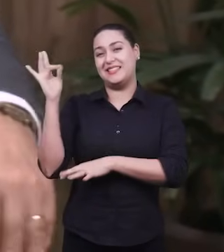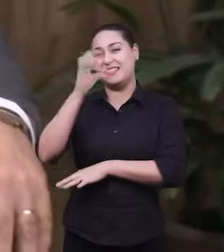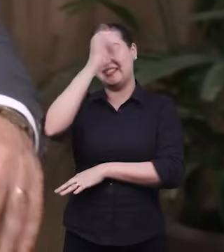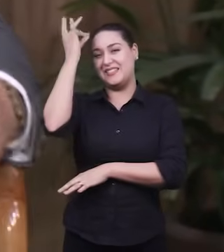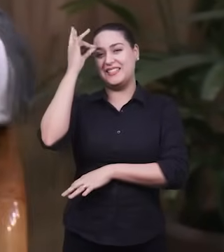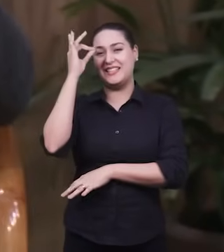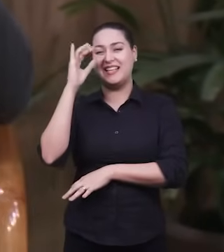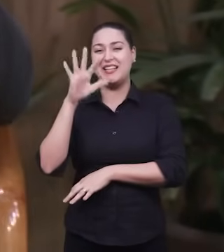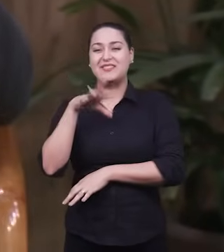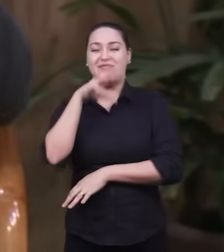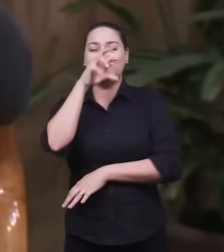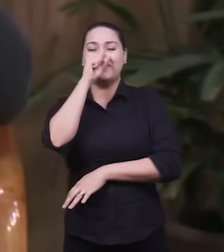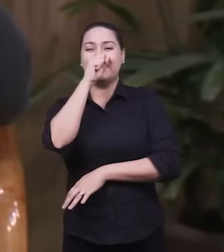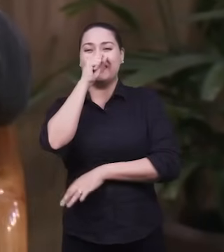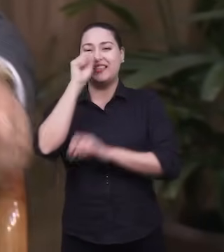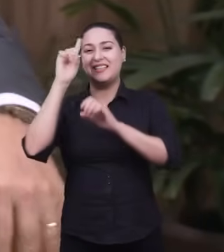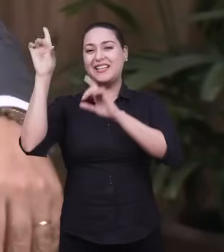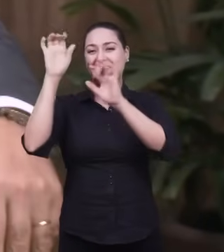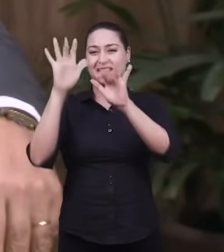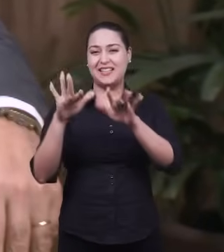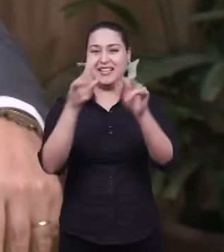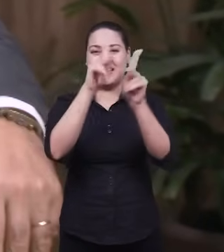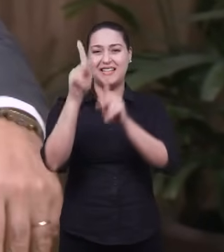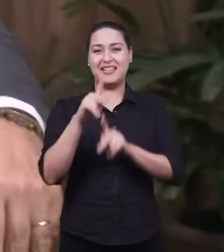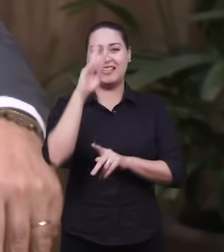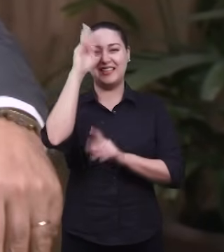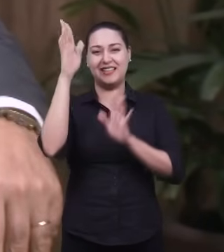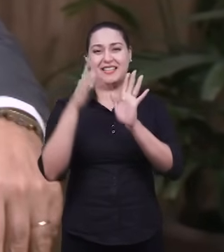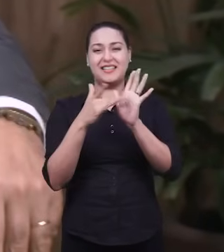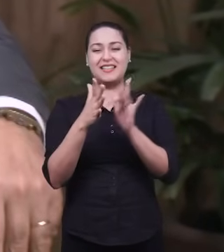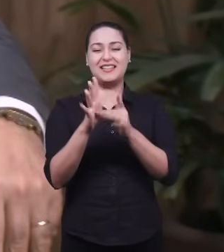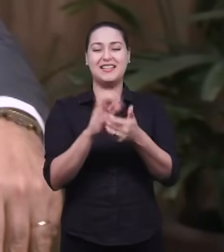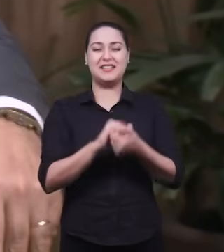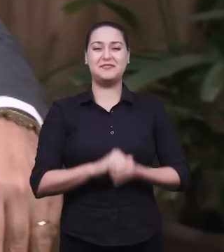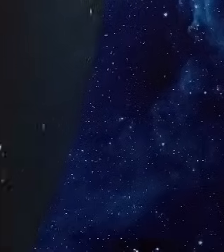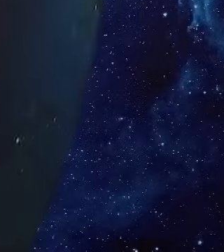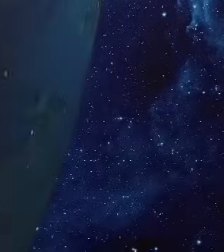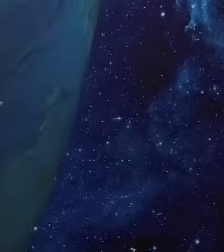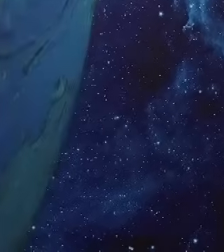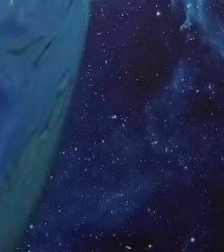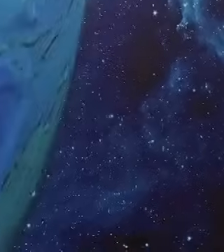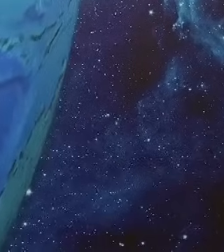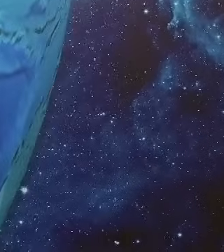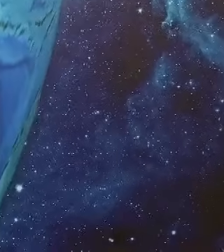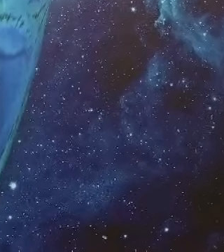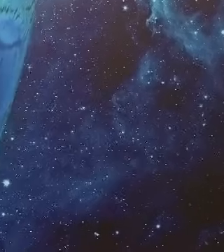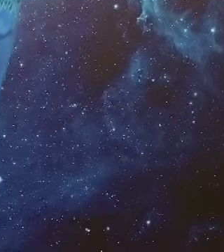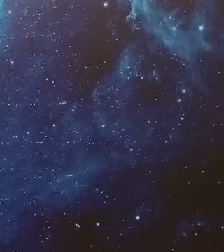Espírito, sentindo o aroma do mesmo jardim. Deus abençoe. A paz do Senhor.